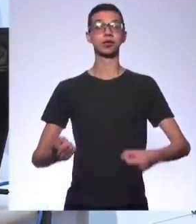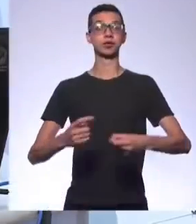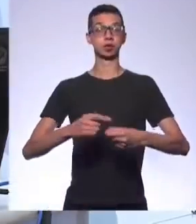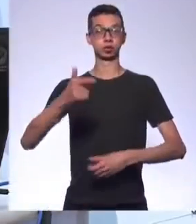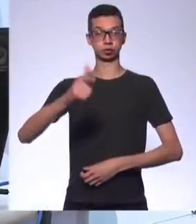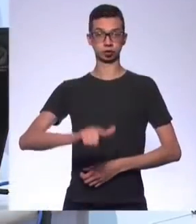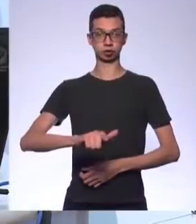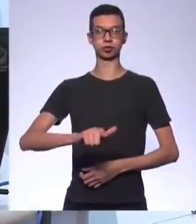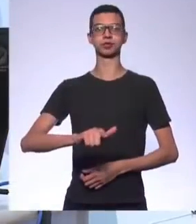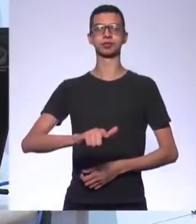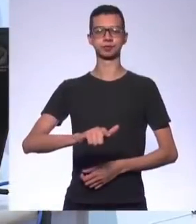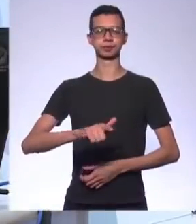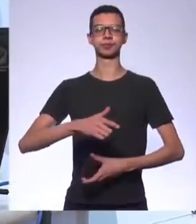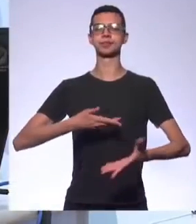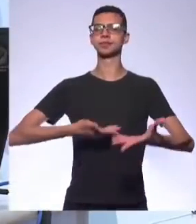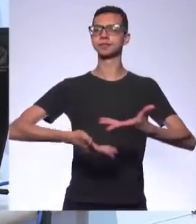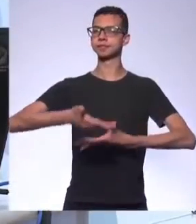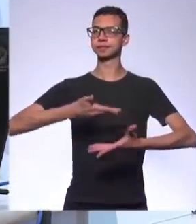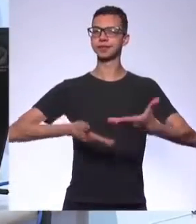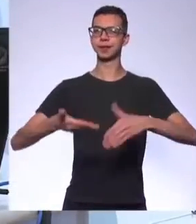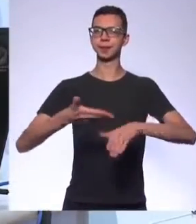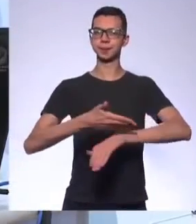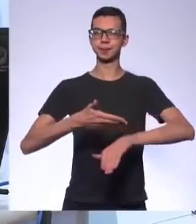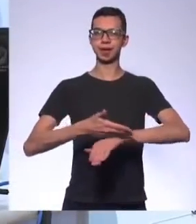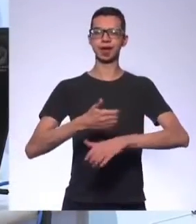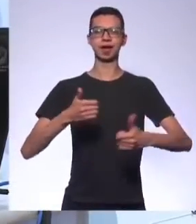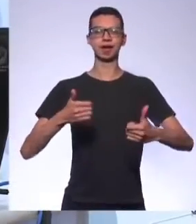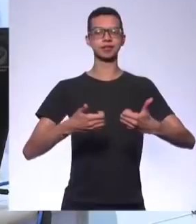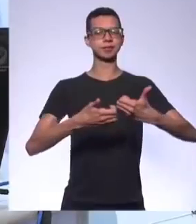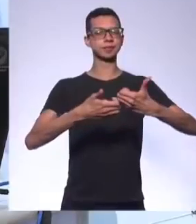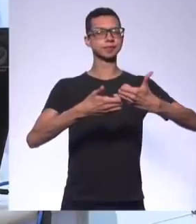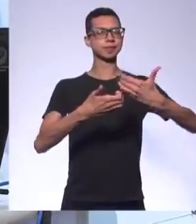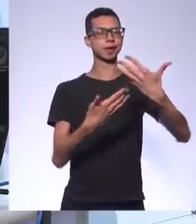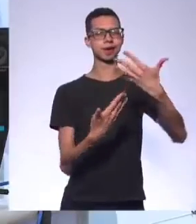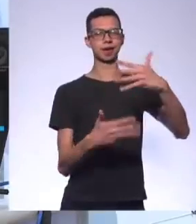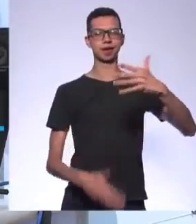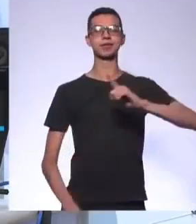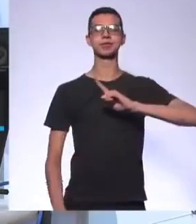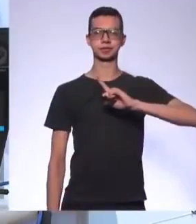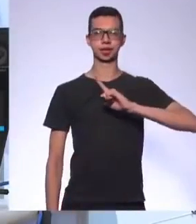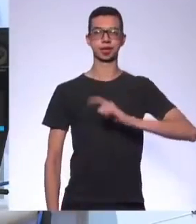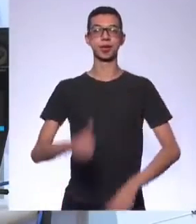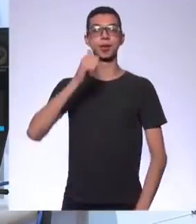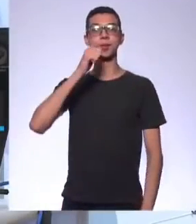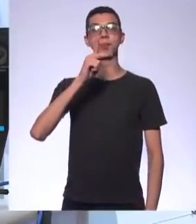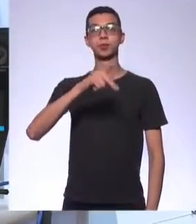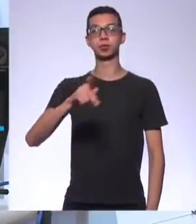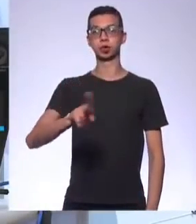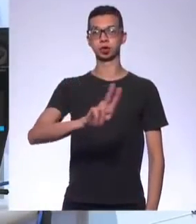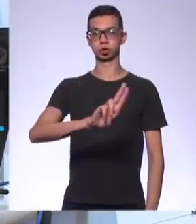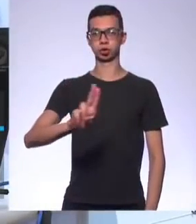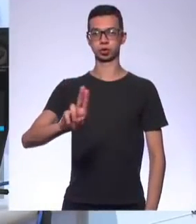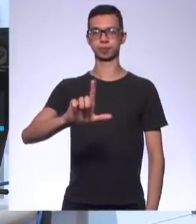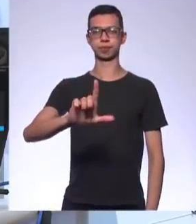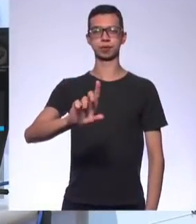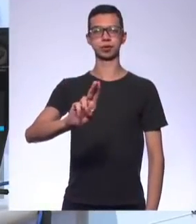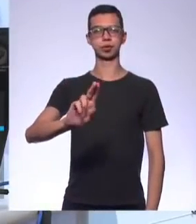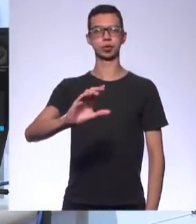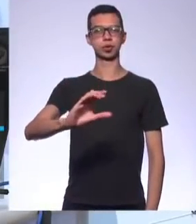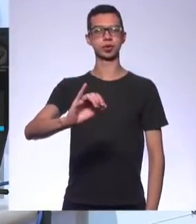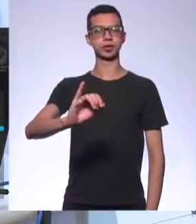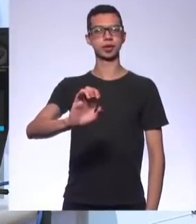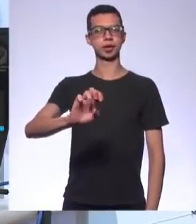Voltamos, mais uma vez, uma participação bem expressiva aqui no nosso chat. A professora Luciene,